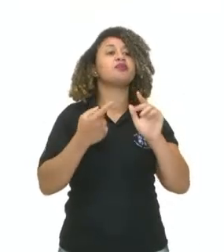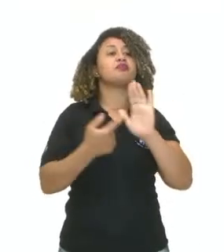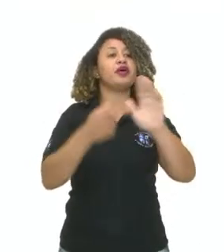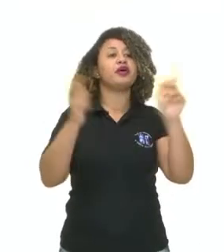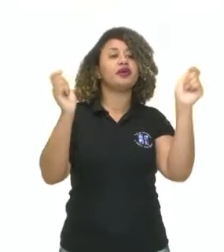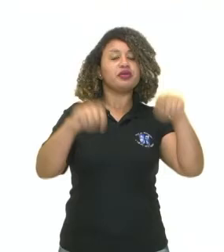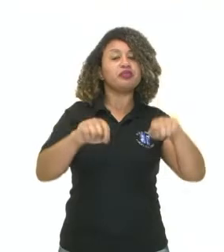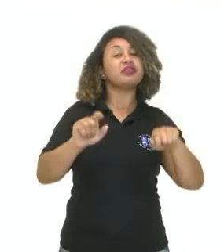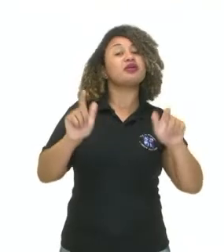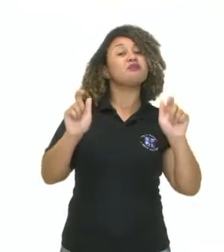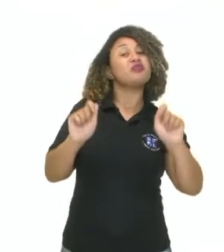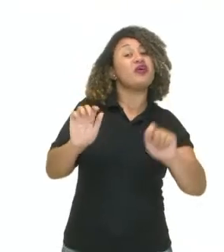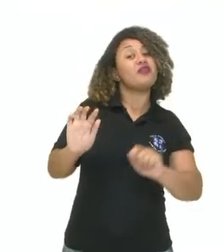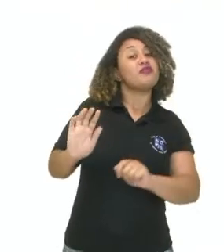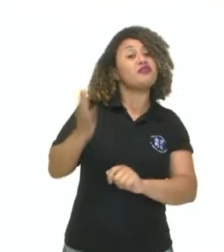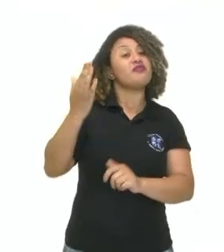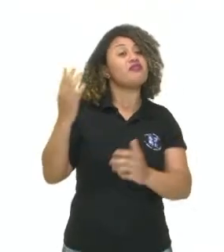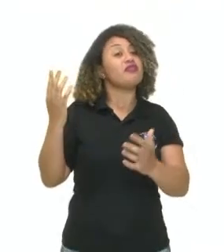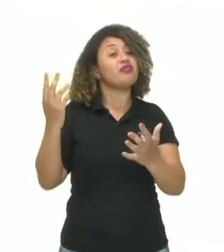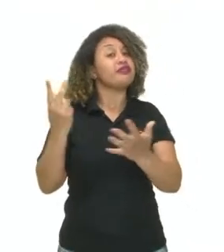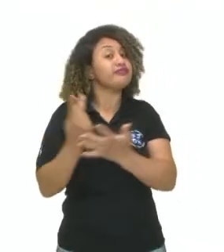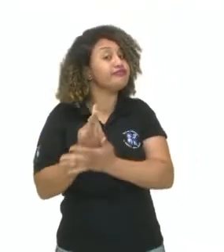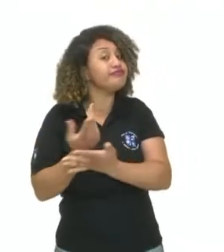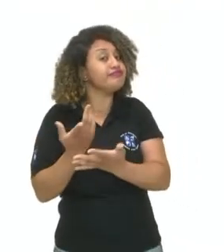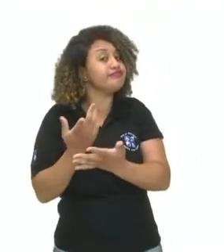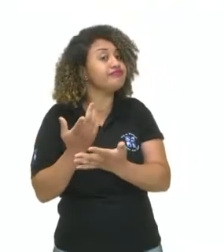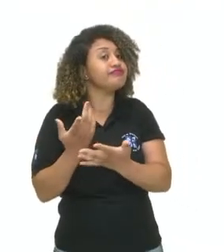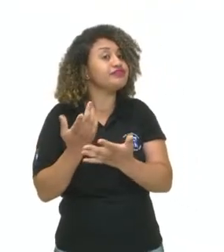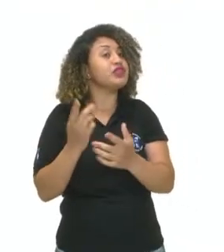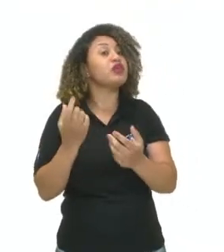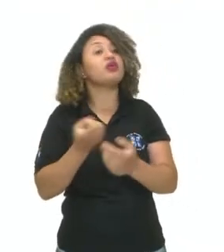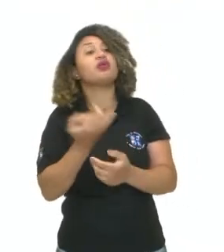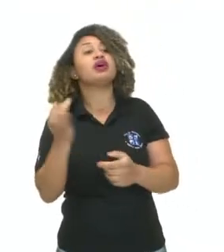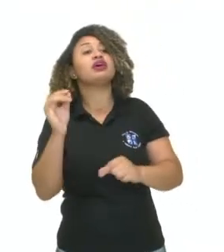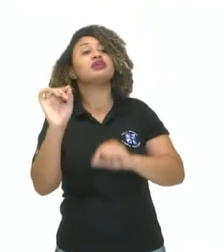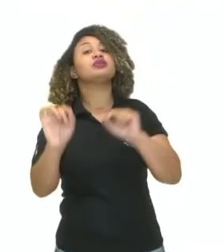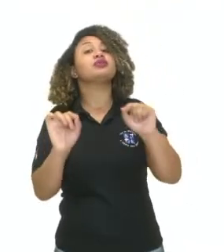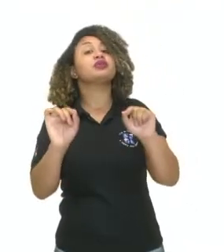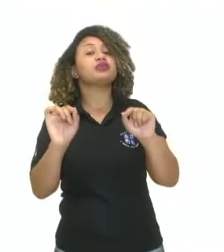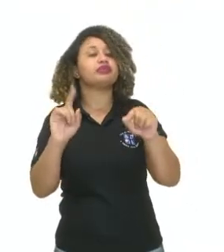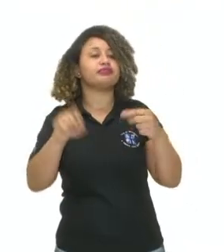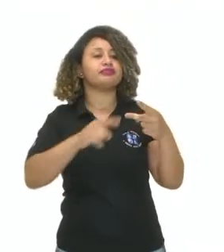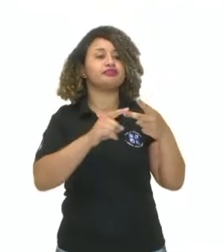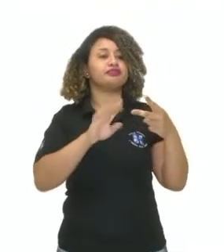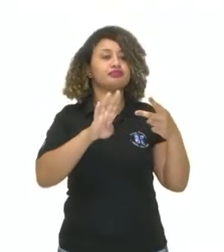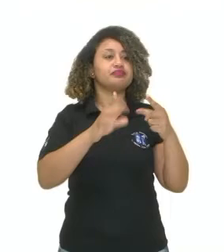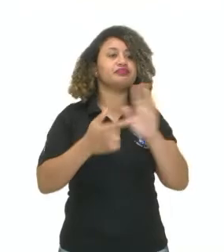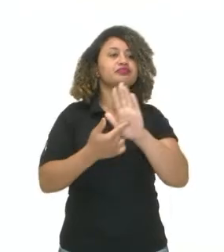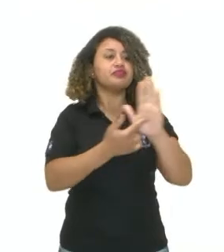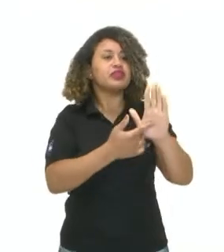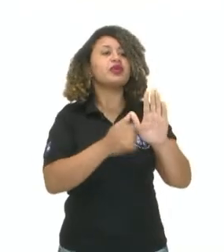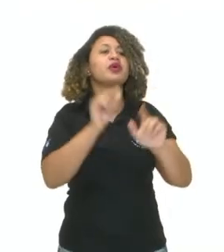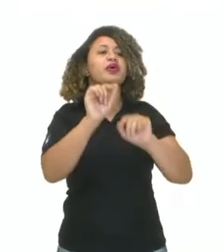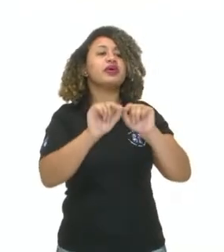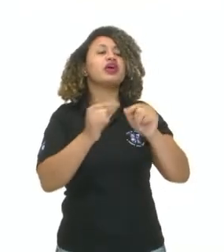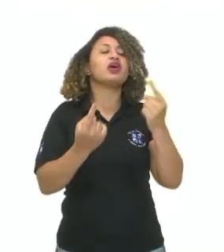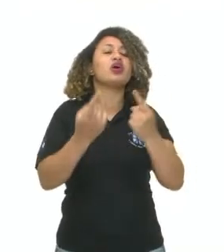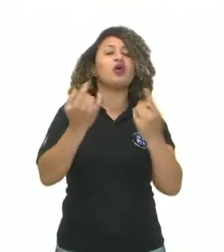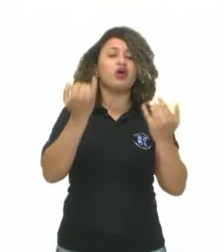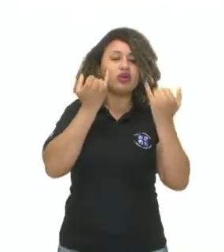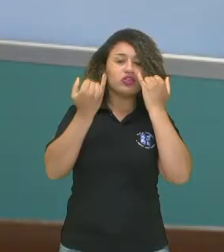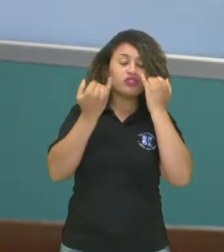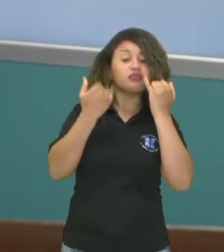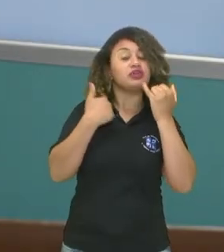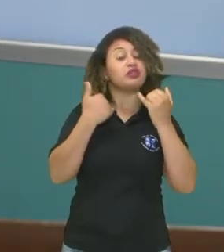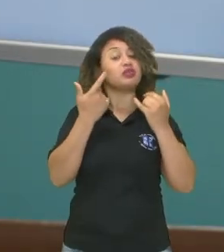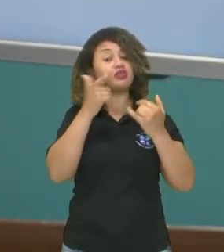de farsa. Quais são? B. Com a apresentação dessas indicações, que a informação fica